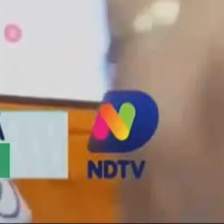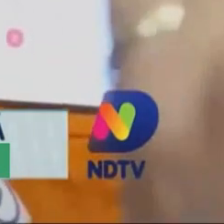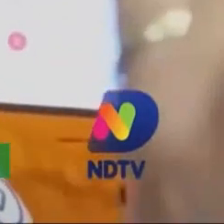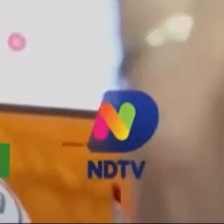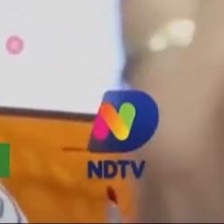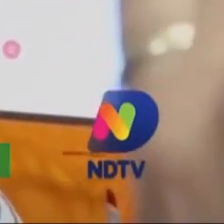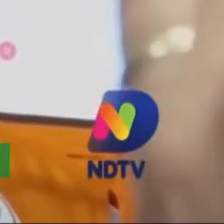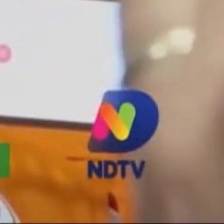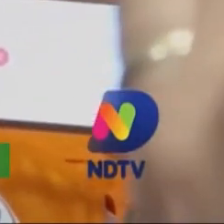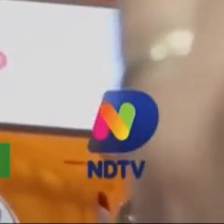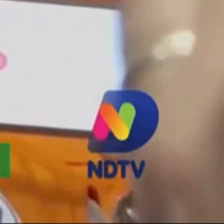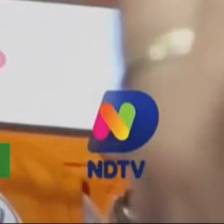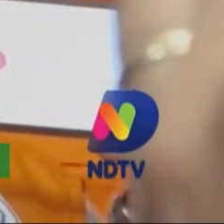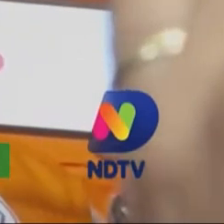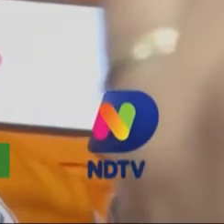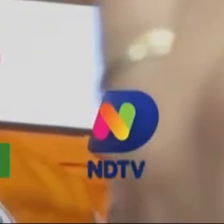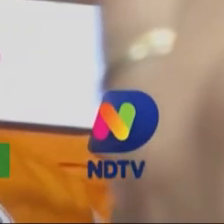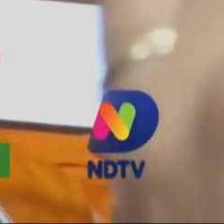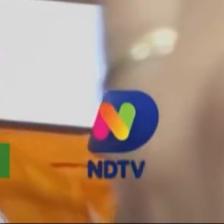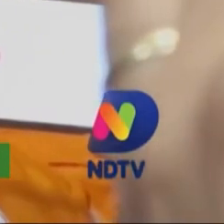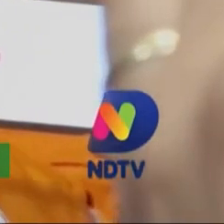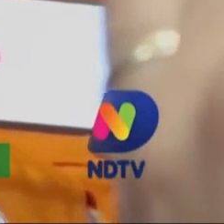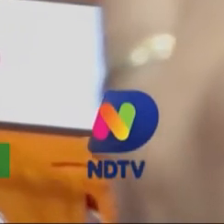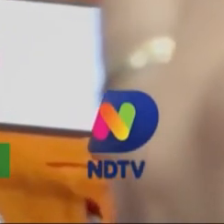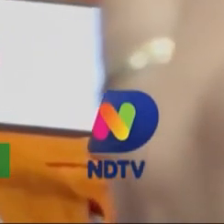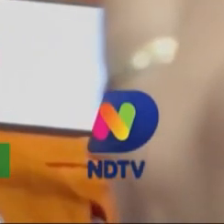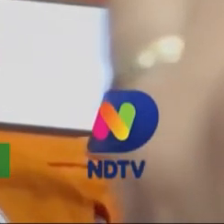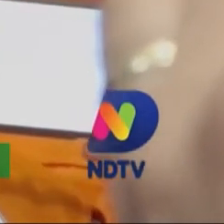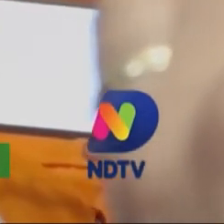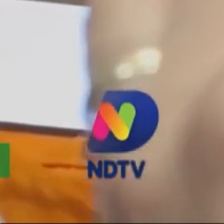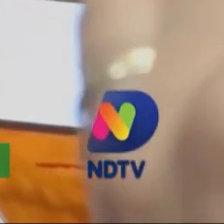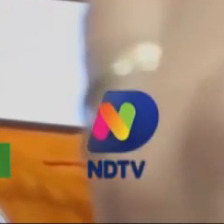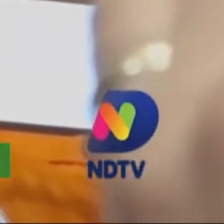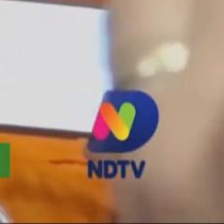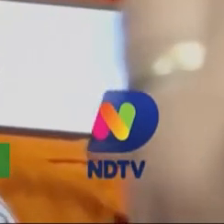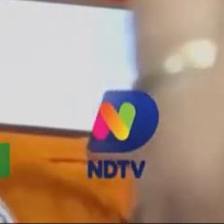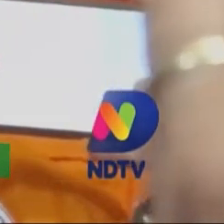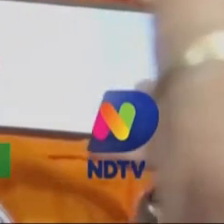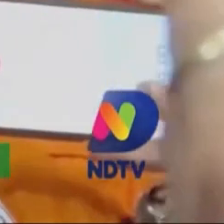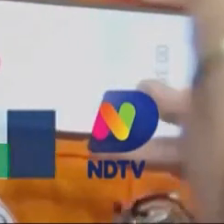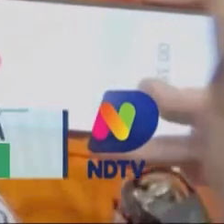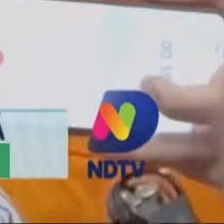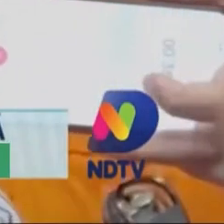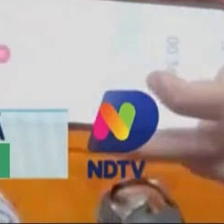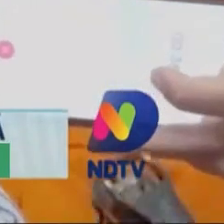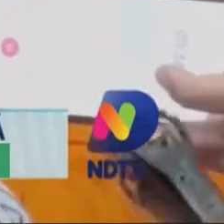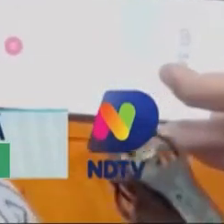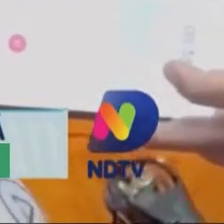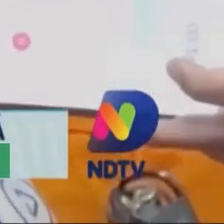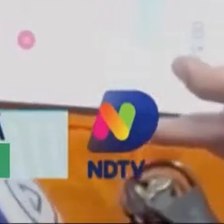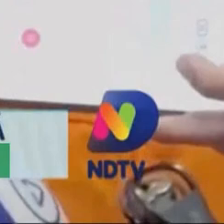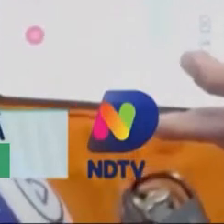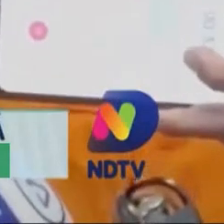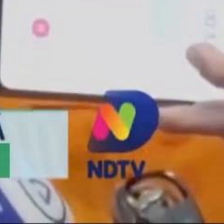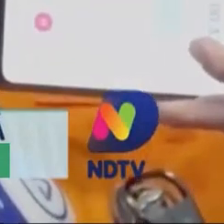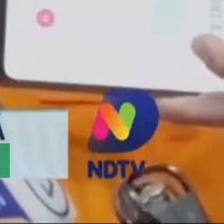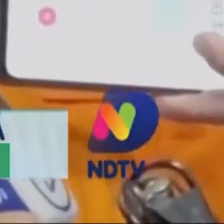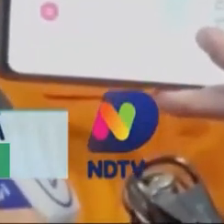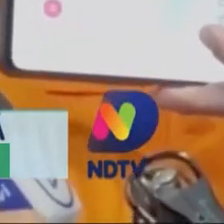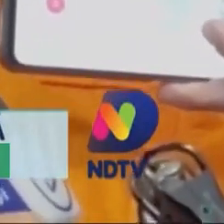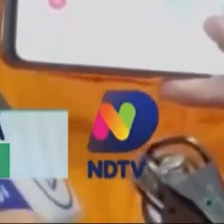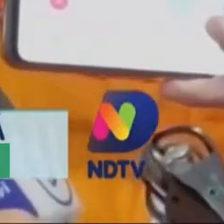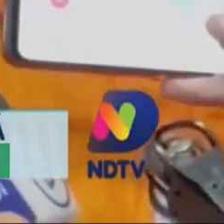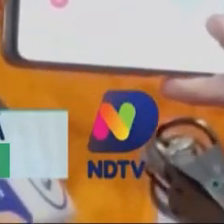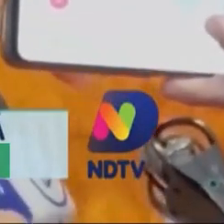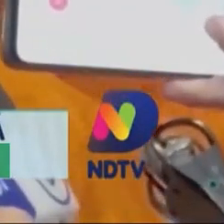grande início, que a gente está cheio de esperança, é que a gente consiga aliviar a dor, o